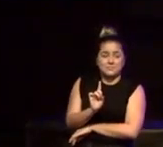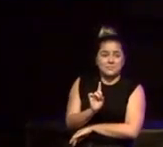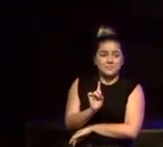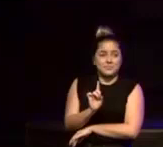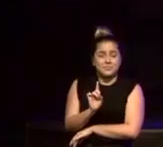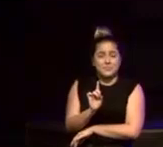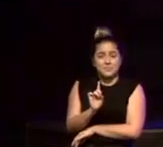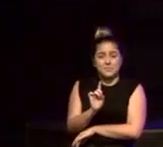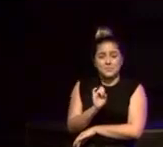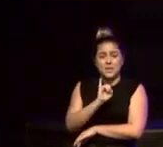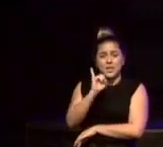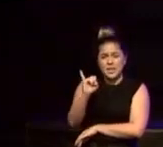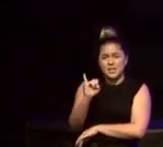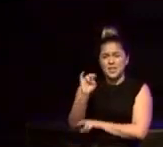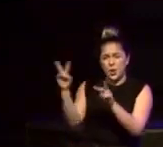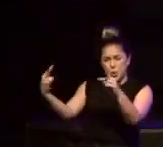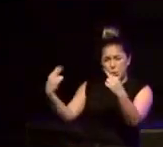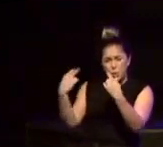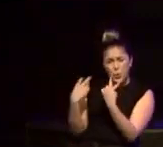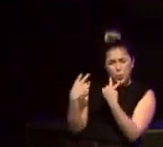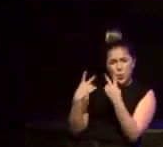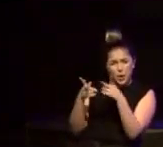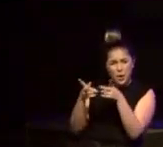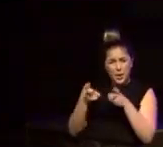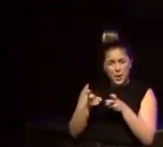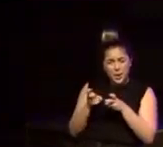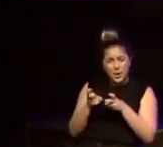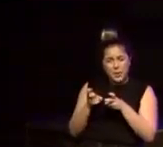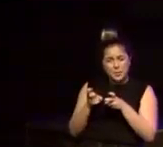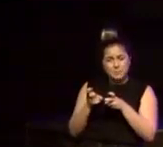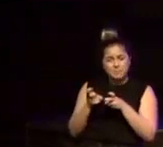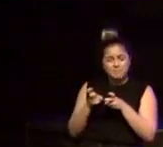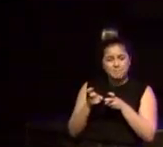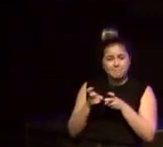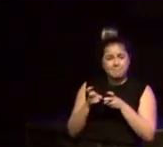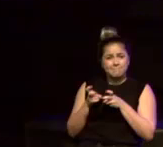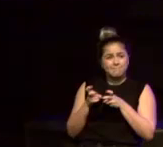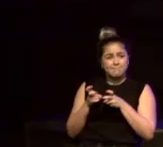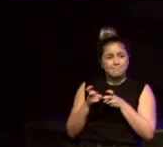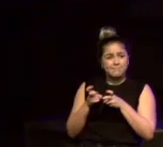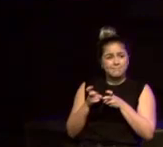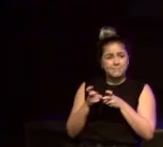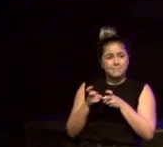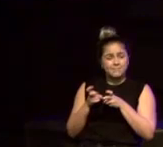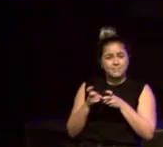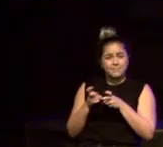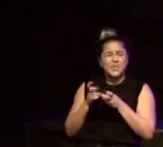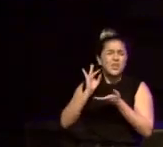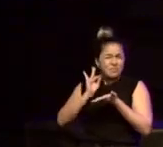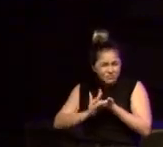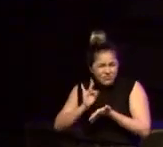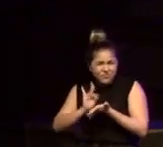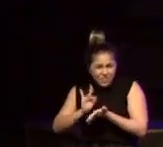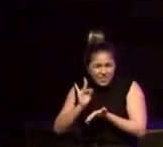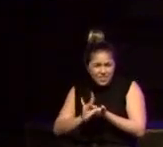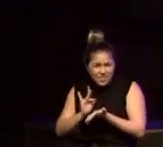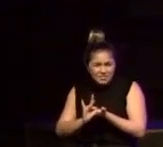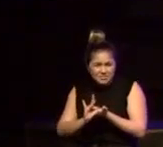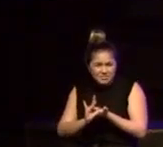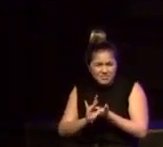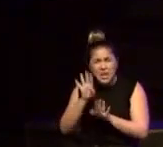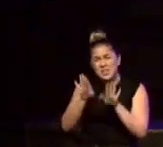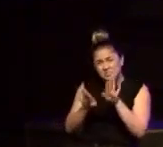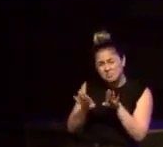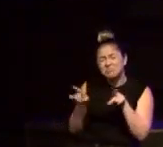E se você puder me olhar nos olhos por um, se a gente conseguir, né? Vamos ser honestos. Às vezes a gente não pensa isso